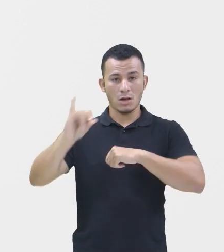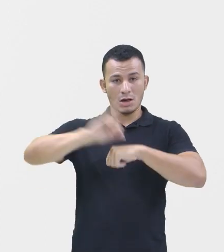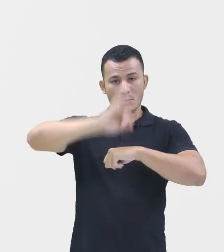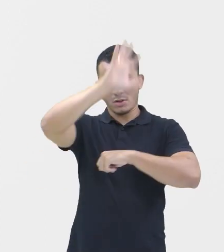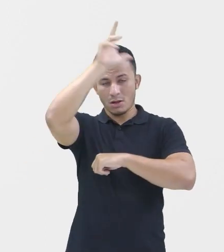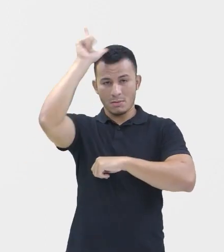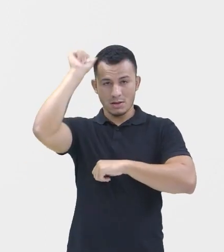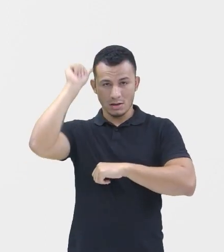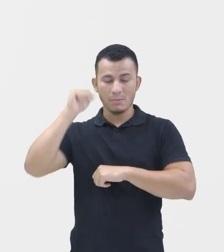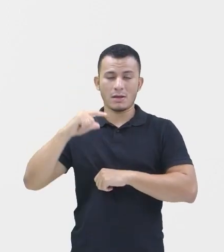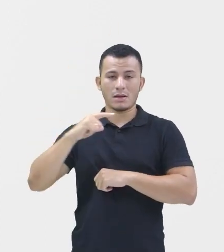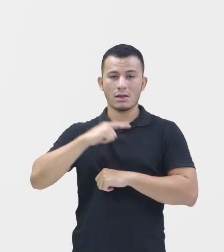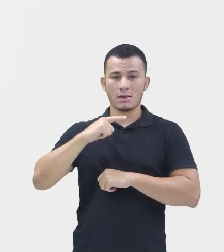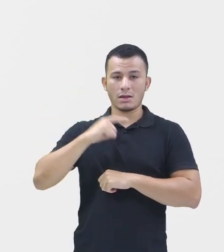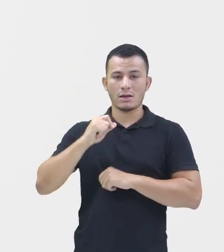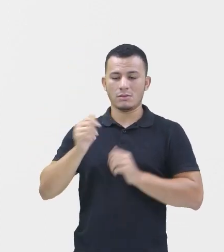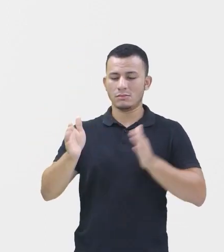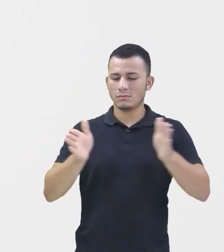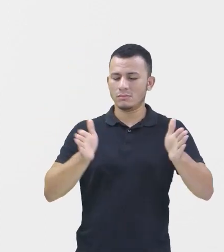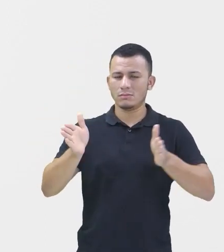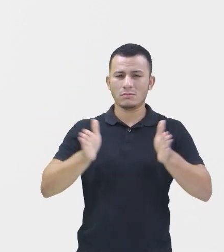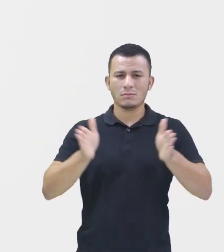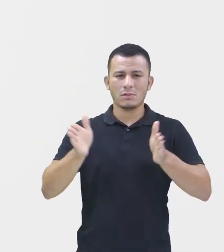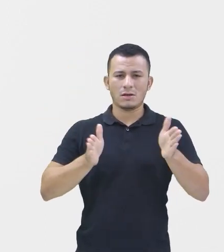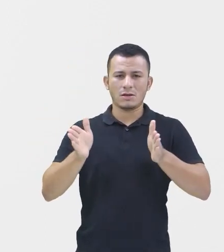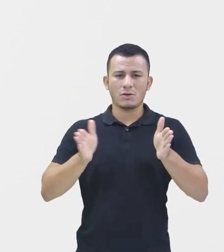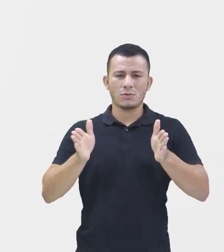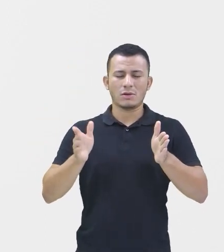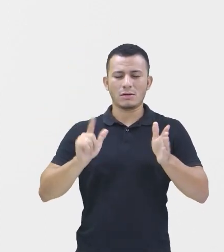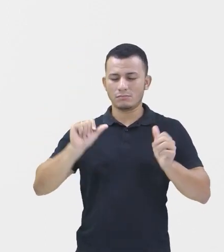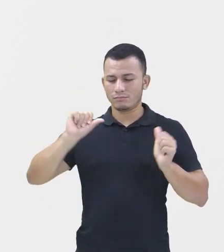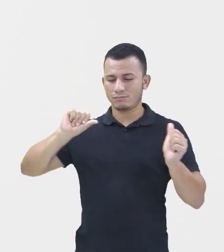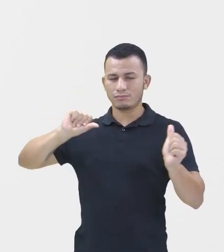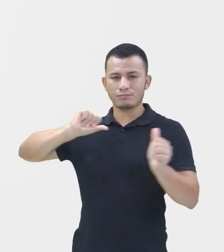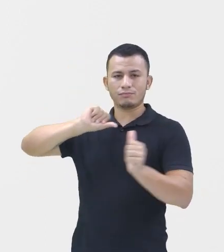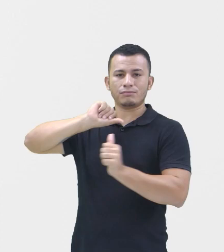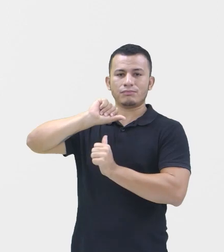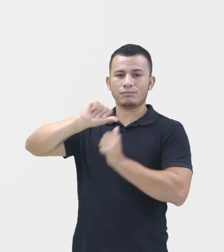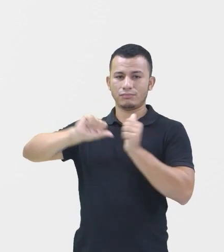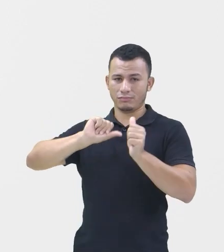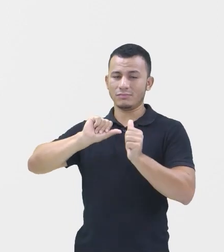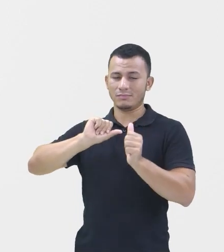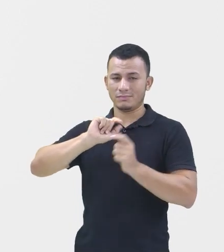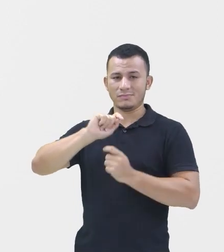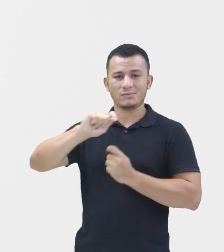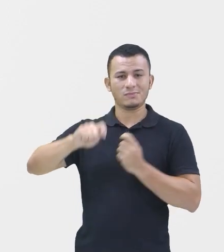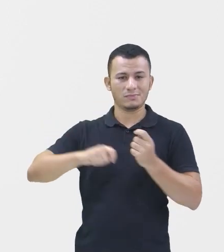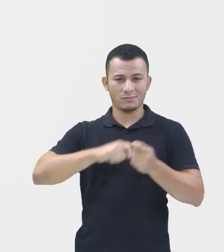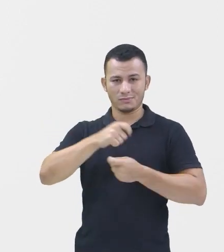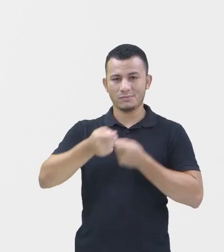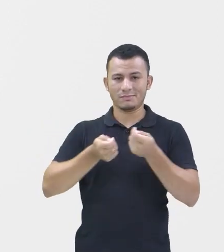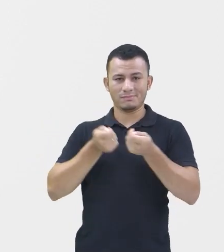tem atravessado na última década uma clara mudança em seu perfil econômico. De uma cidade